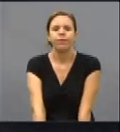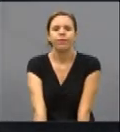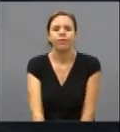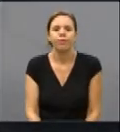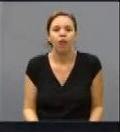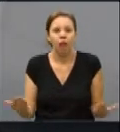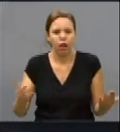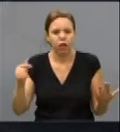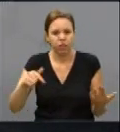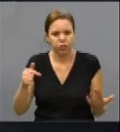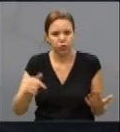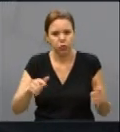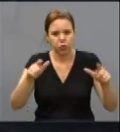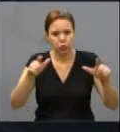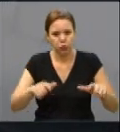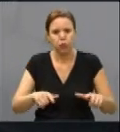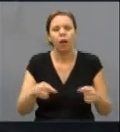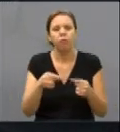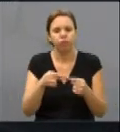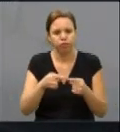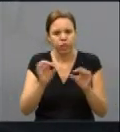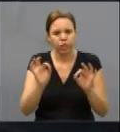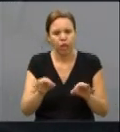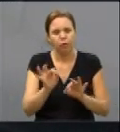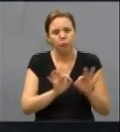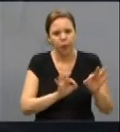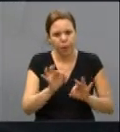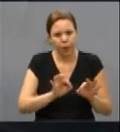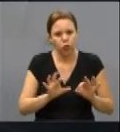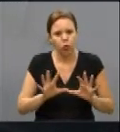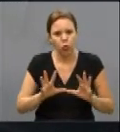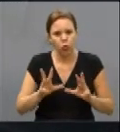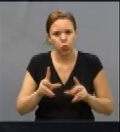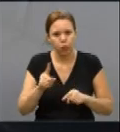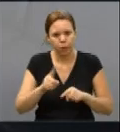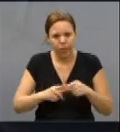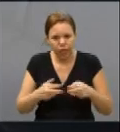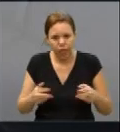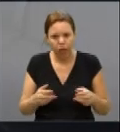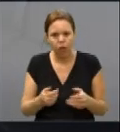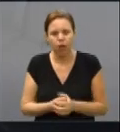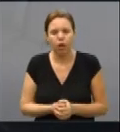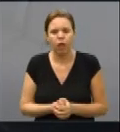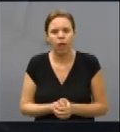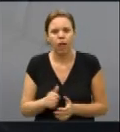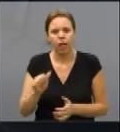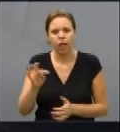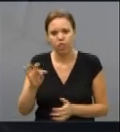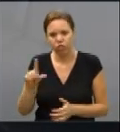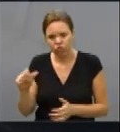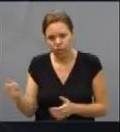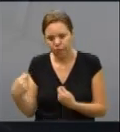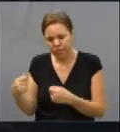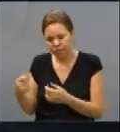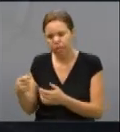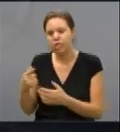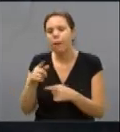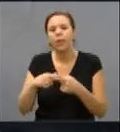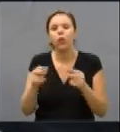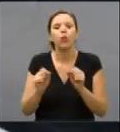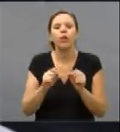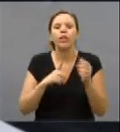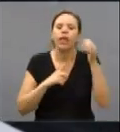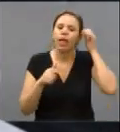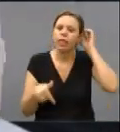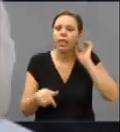Bom, já estamos aqui posicionados, preparamos todos os materiais que o Átila vai precisar. Átila, o que tem